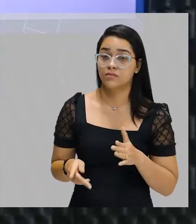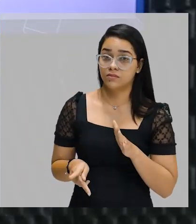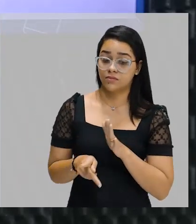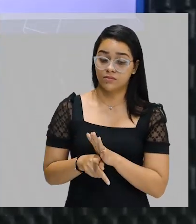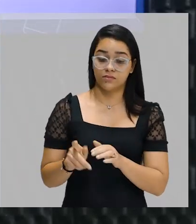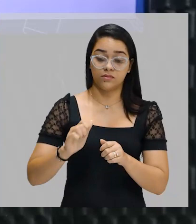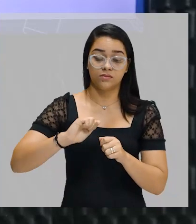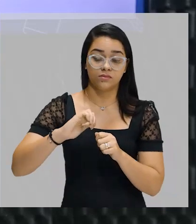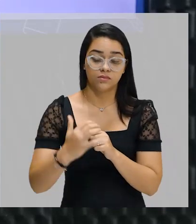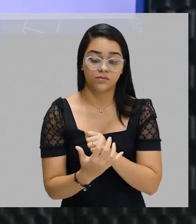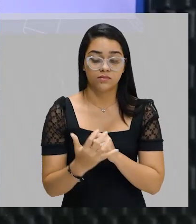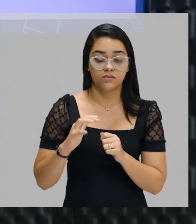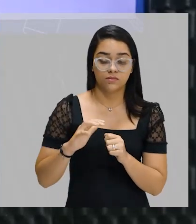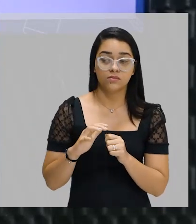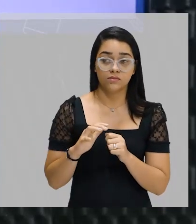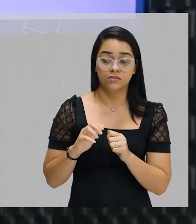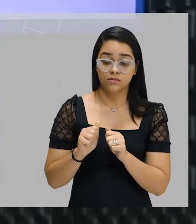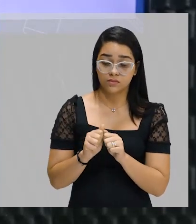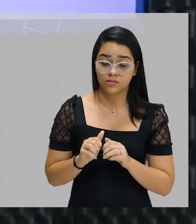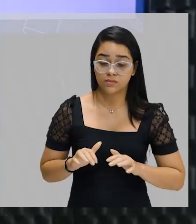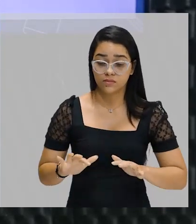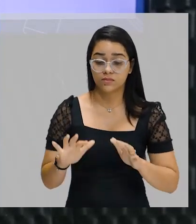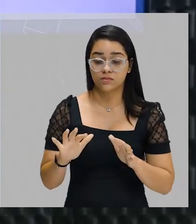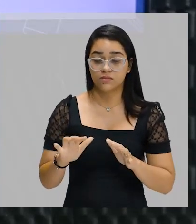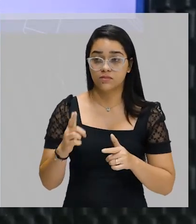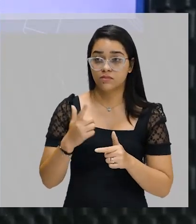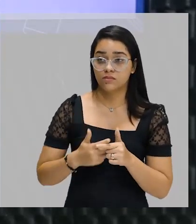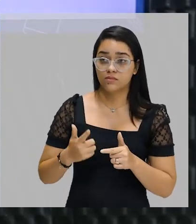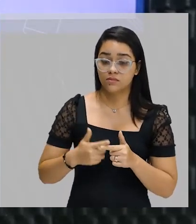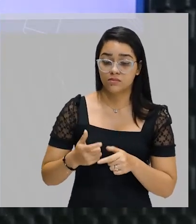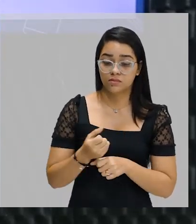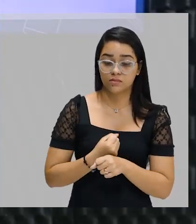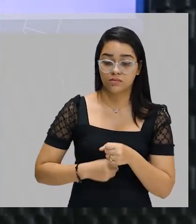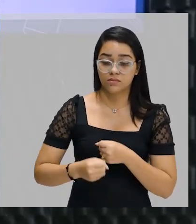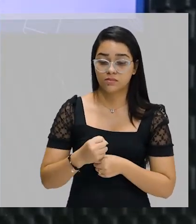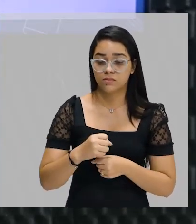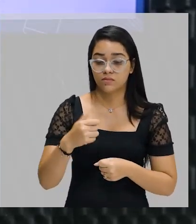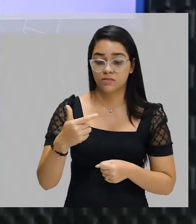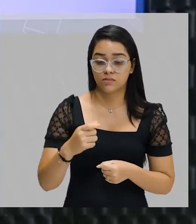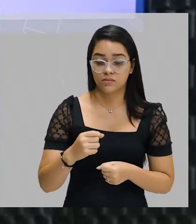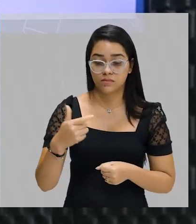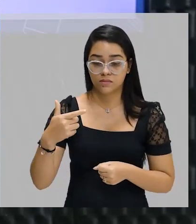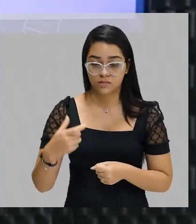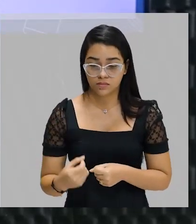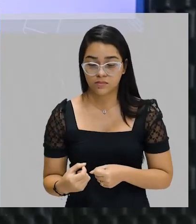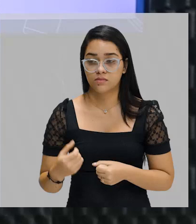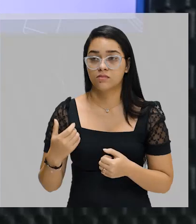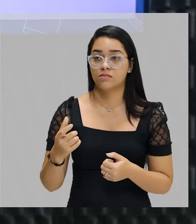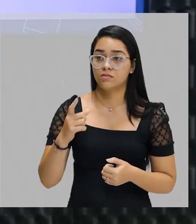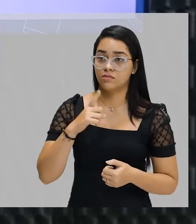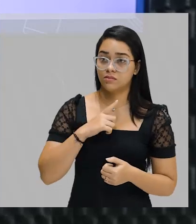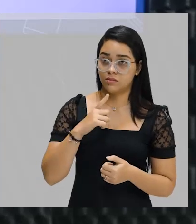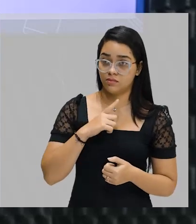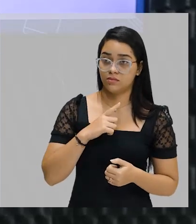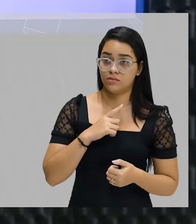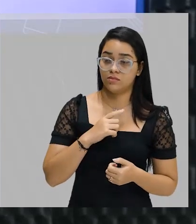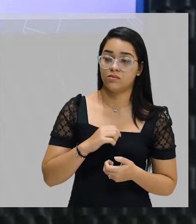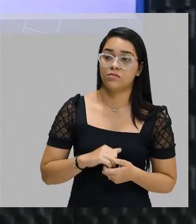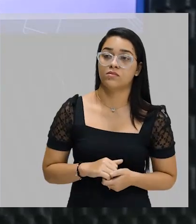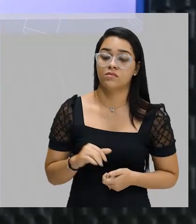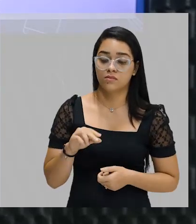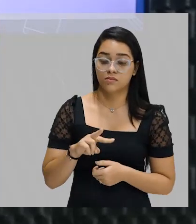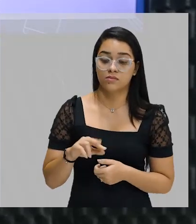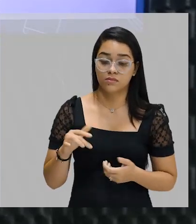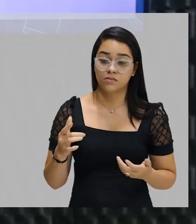tá, da pandemia, da crise econômica, no ano de 2020, quando nós tivemos aí o último dado de 2021 ainda